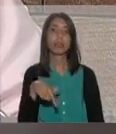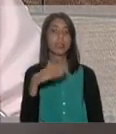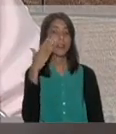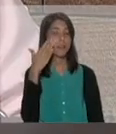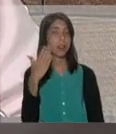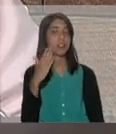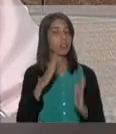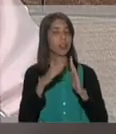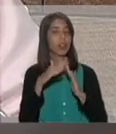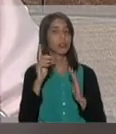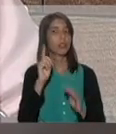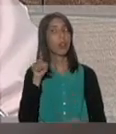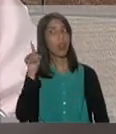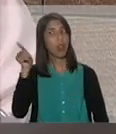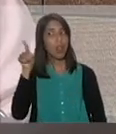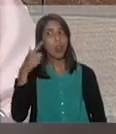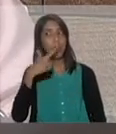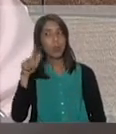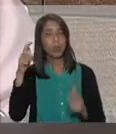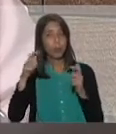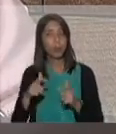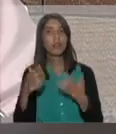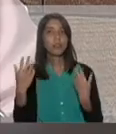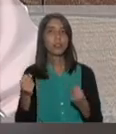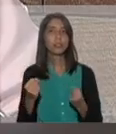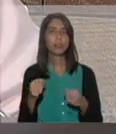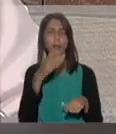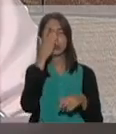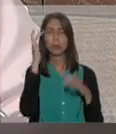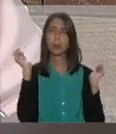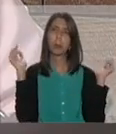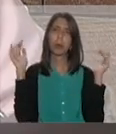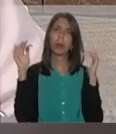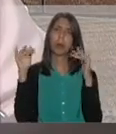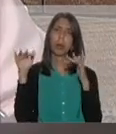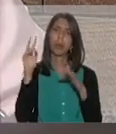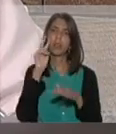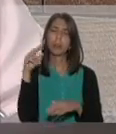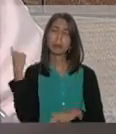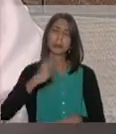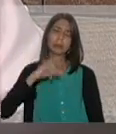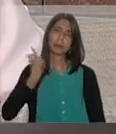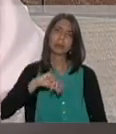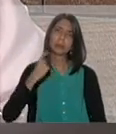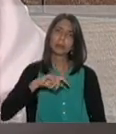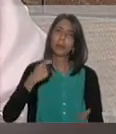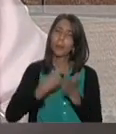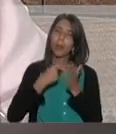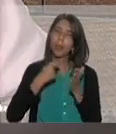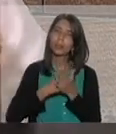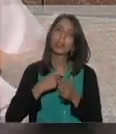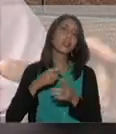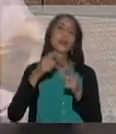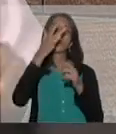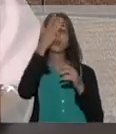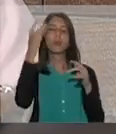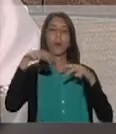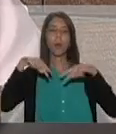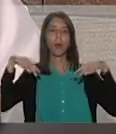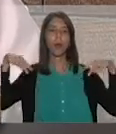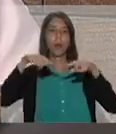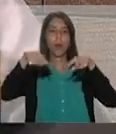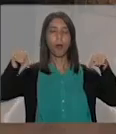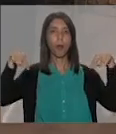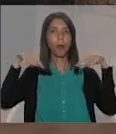Eu vou brigar com você lá. Aqui na frente da minha casa não, mas lá eu vou. E ele topou? Foi todo mundo para ver eu apanhar. Formou-se a